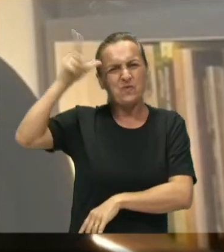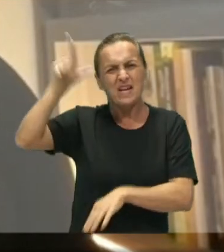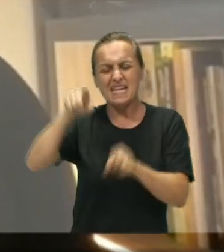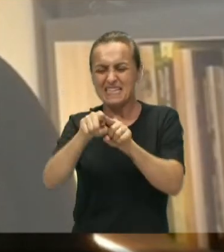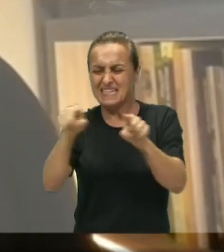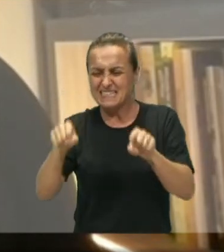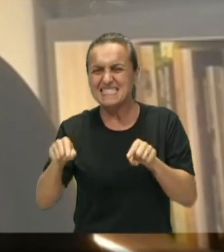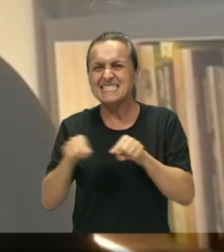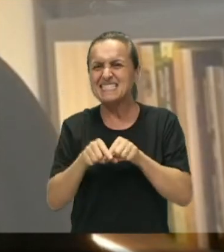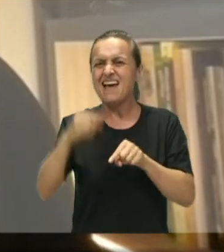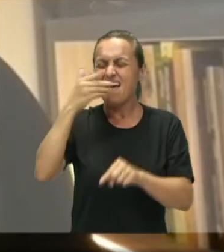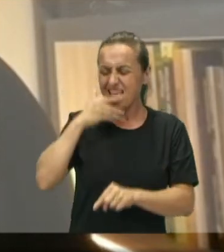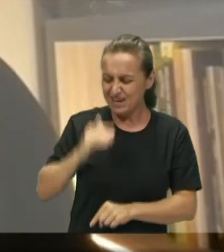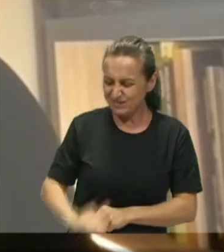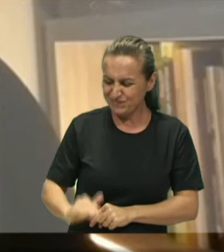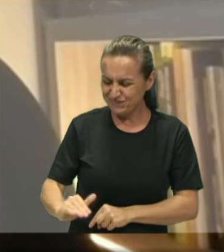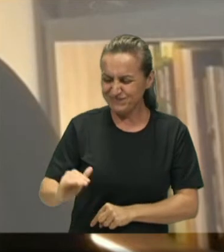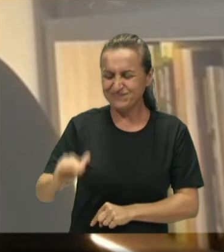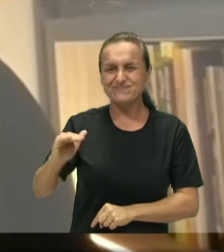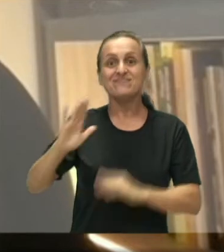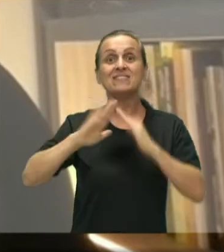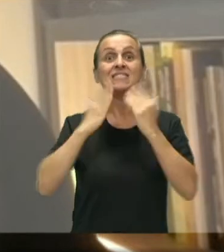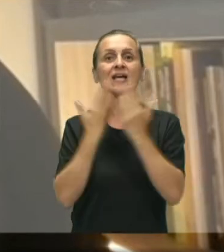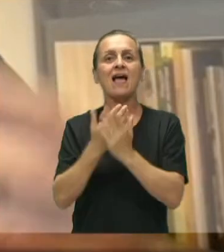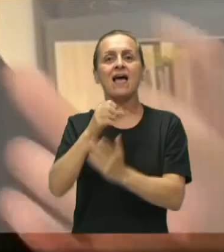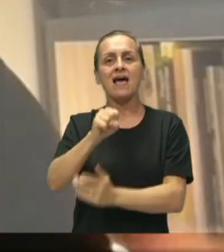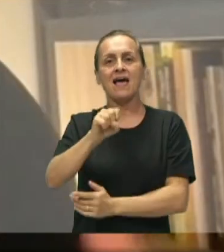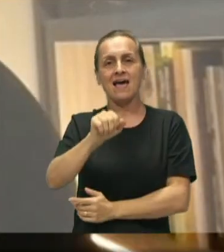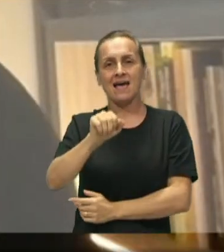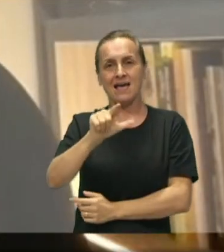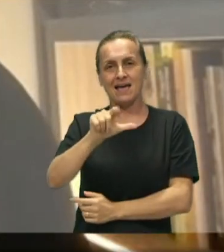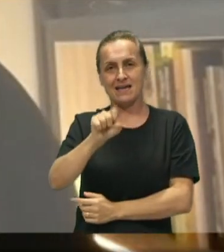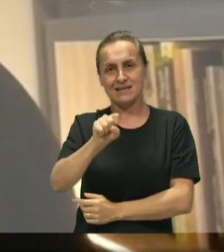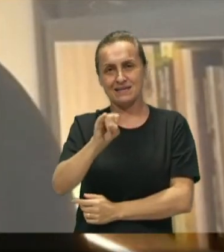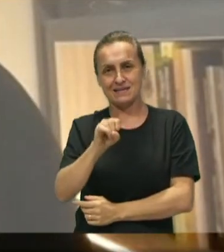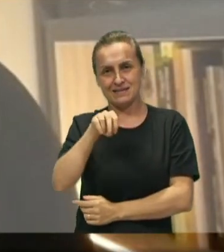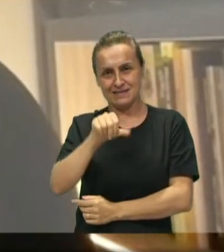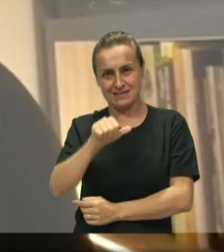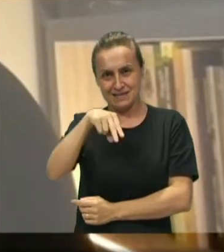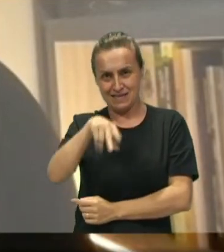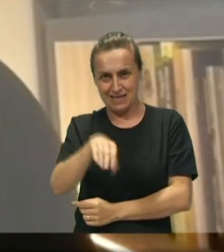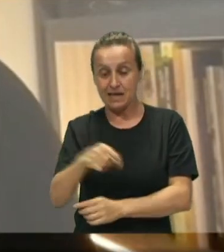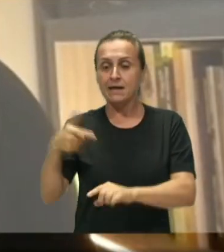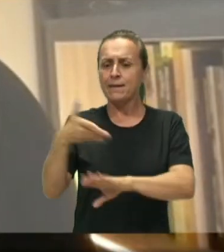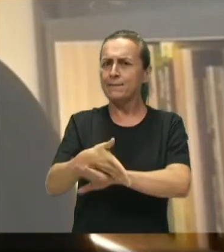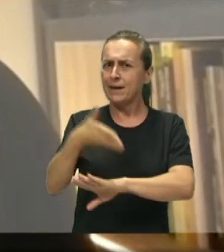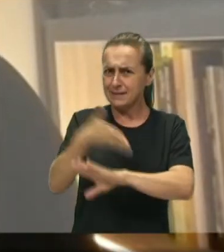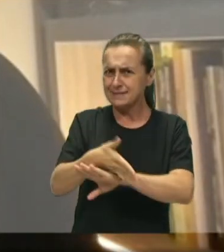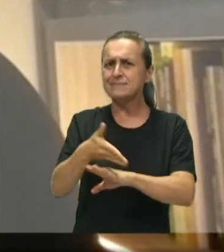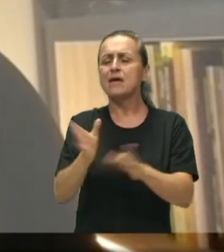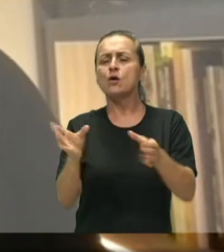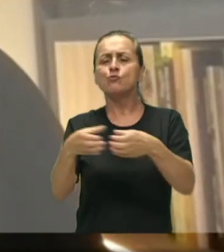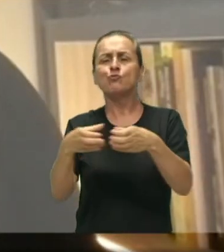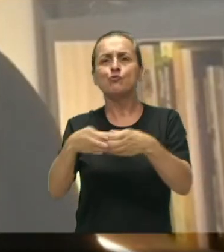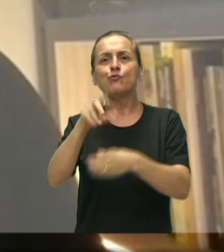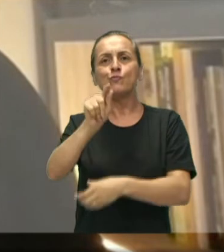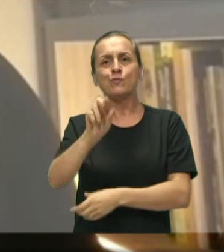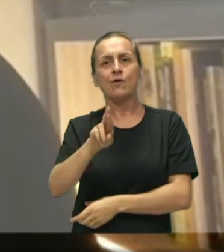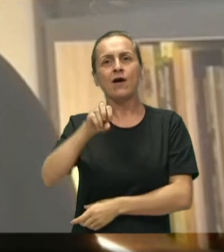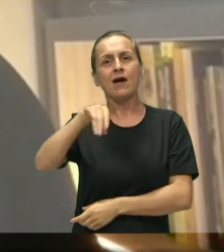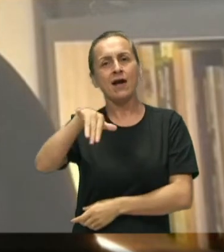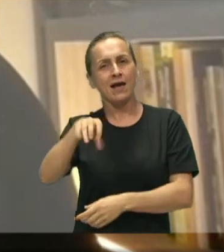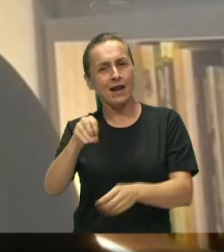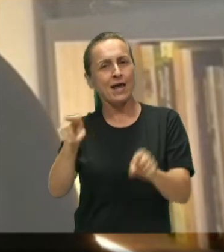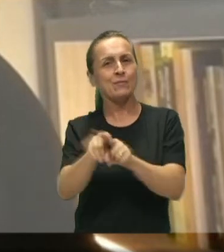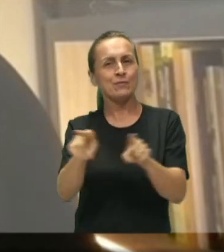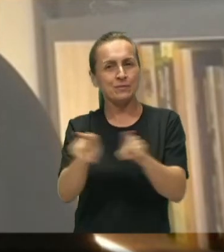sala desde pequeno no colégio Colégio Salesiano participei do grêmio estudantil do Colégio Salesiano aí entrei